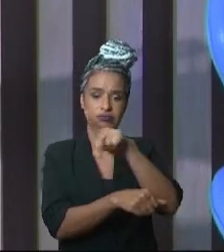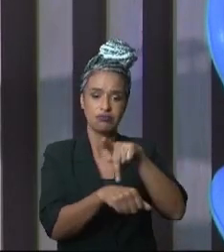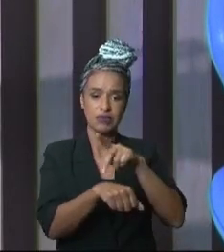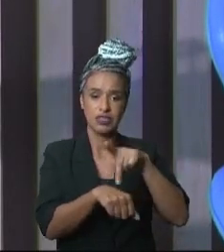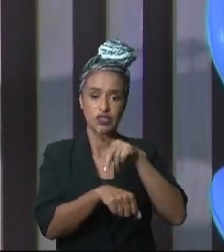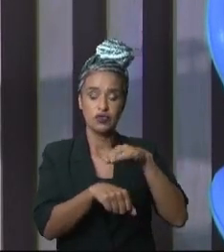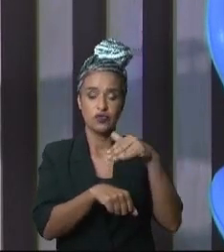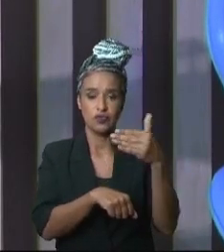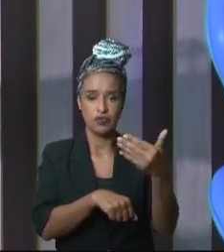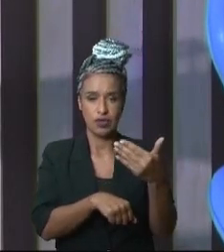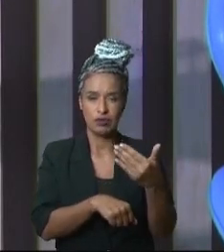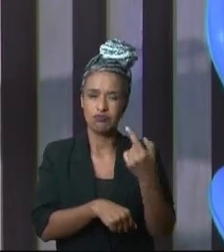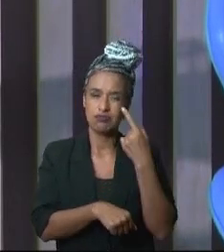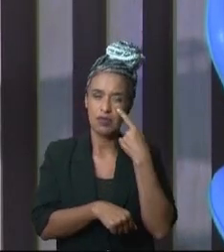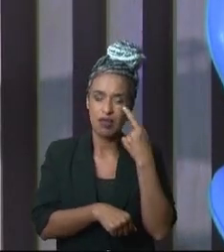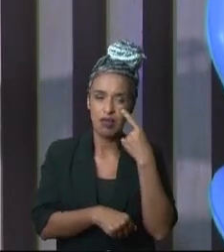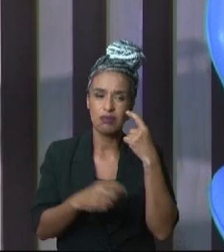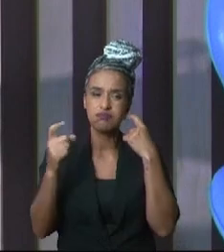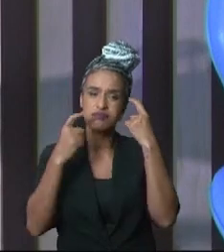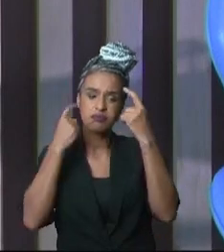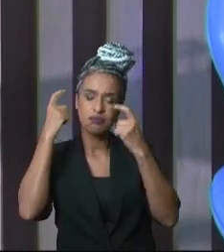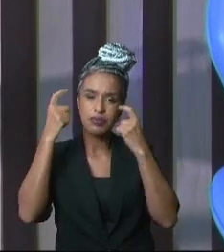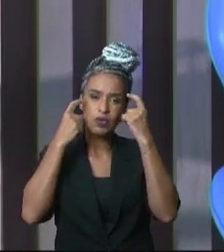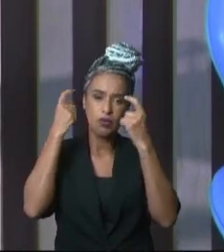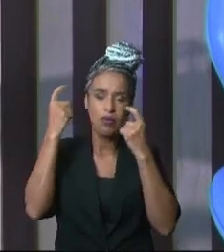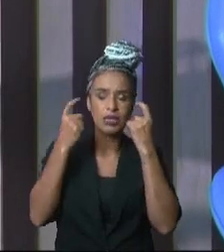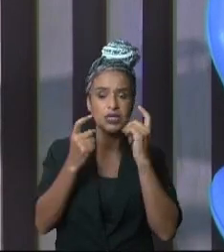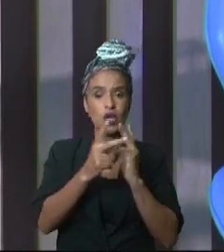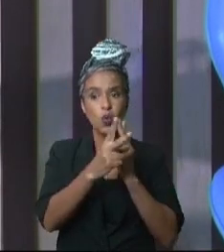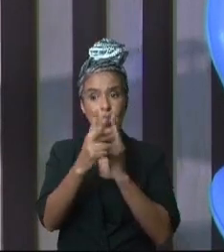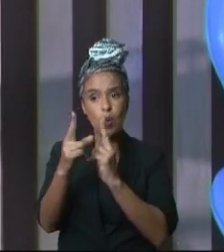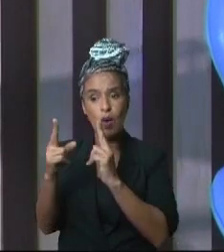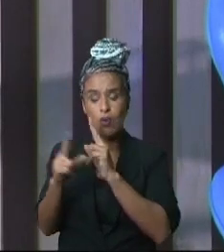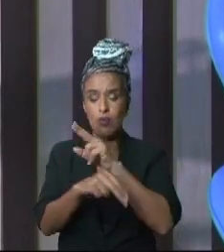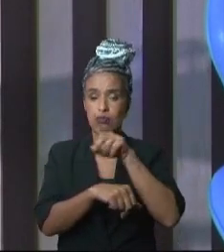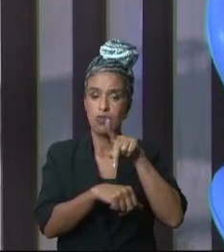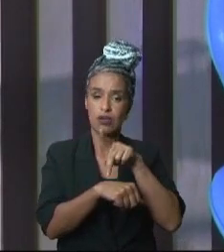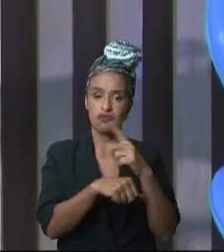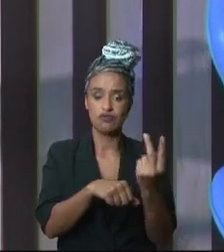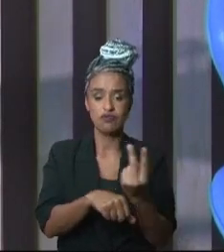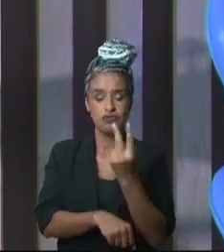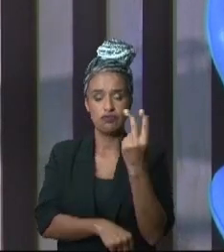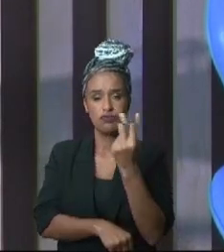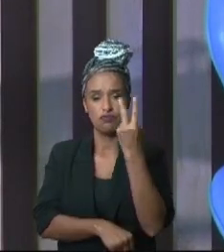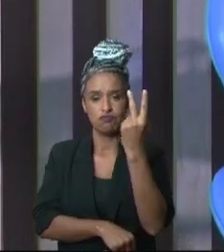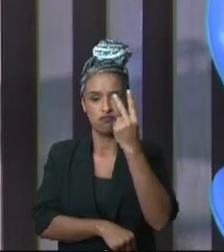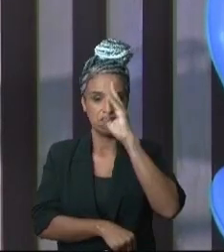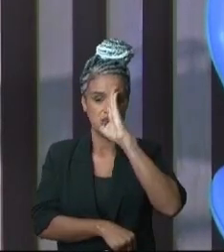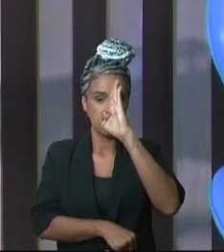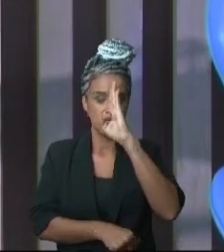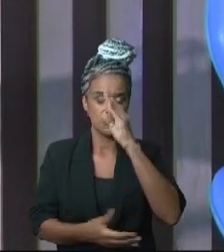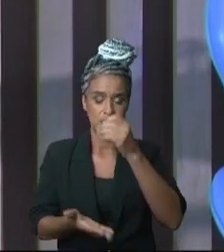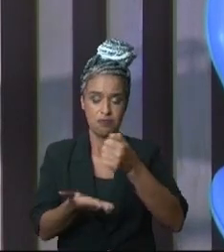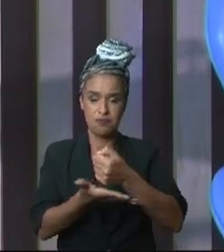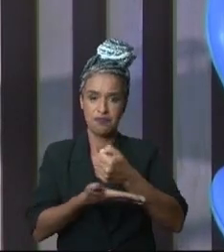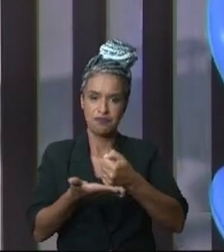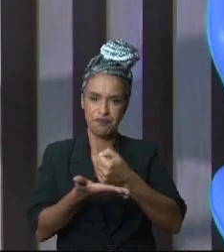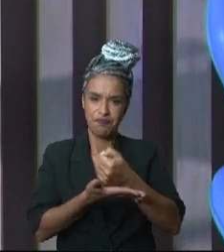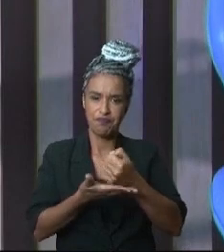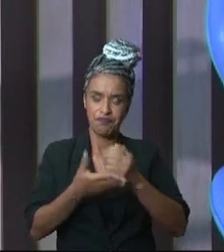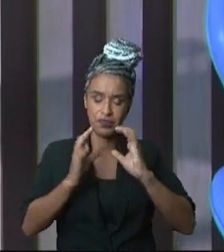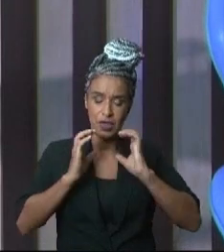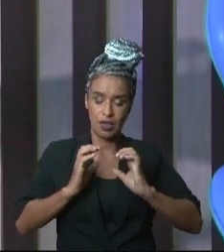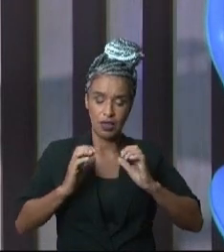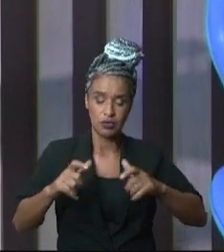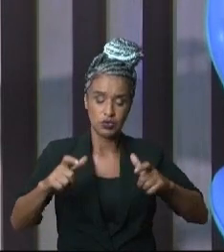seria que isso deve ser uma preocupação para todos os países que valorizam os princípios básicos da